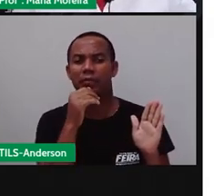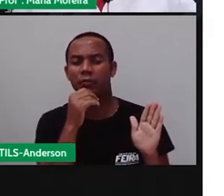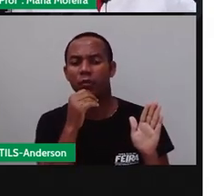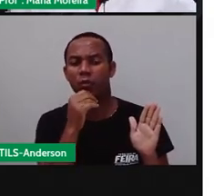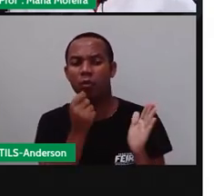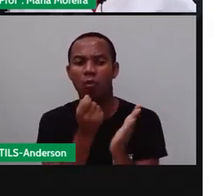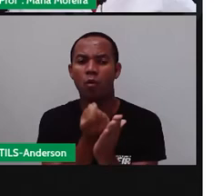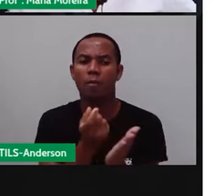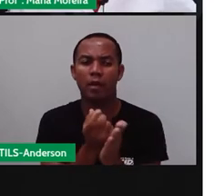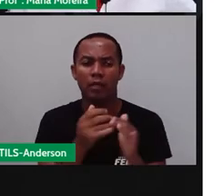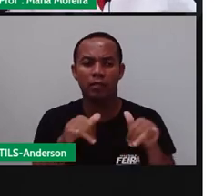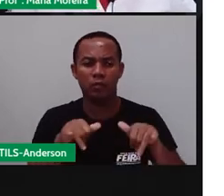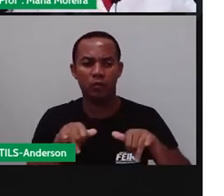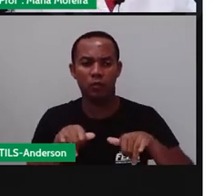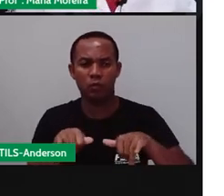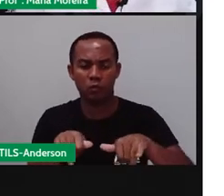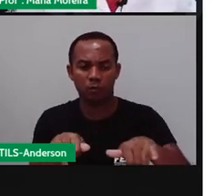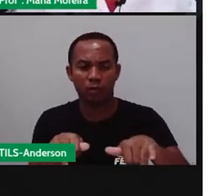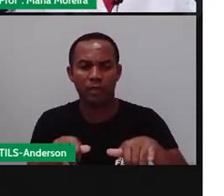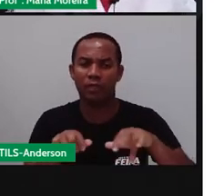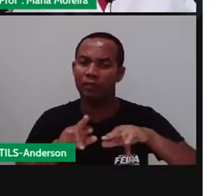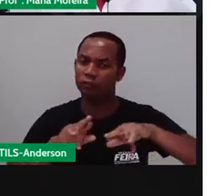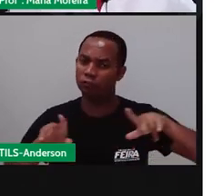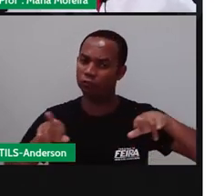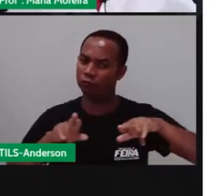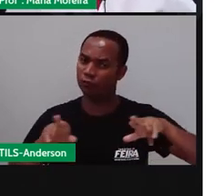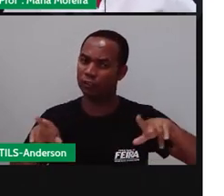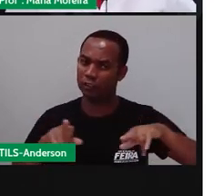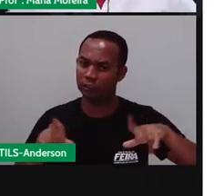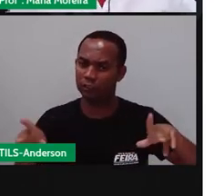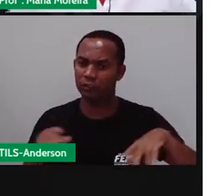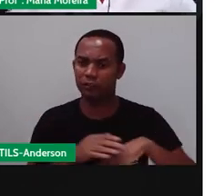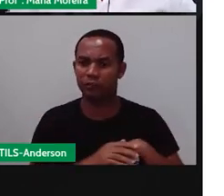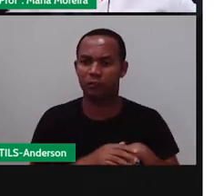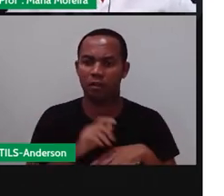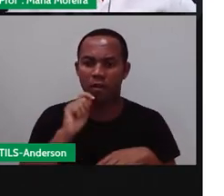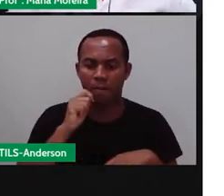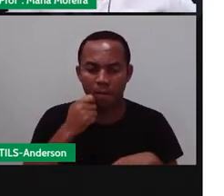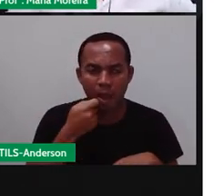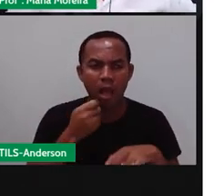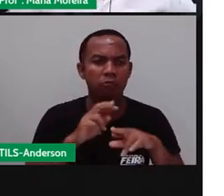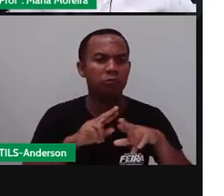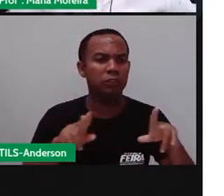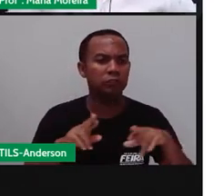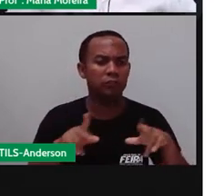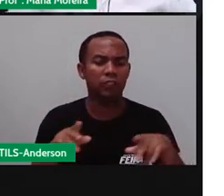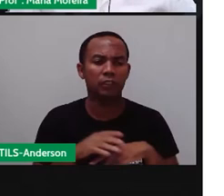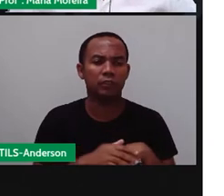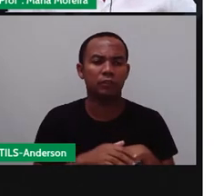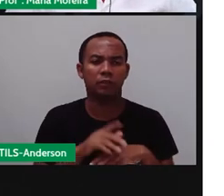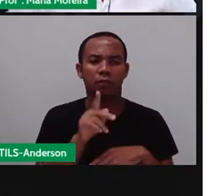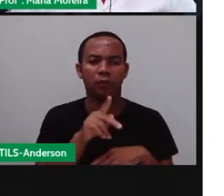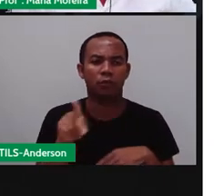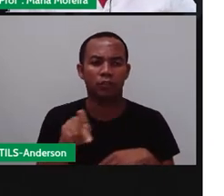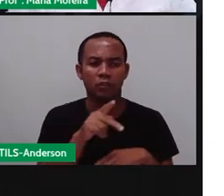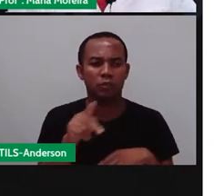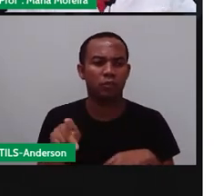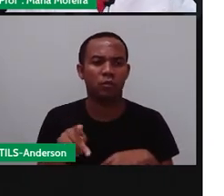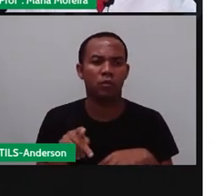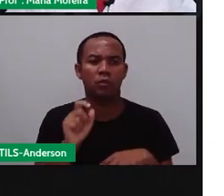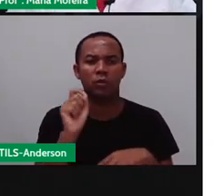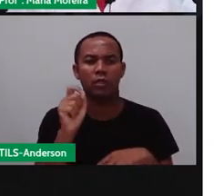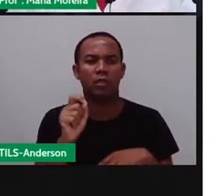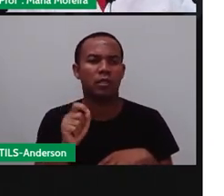macarrão, carne, pão de forma, queijo, leite e refrigerante. A prof costuma fazer